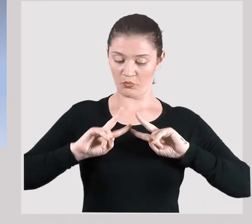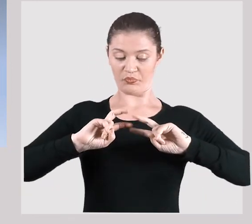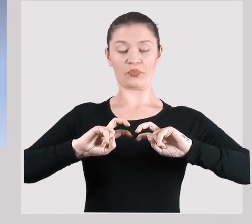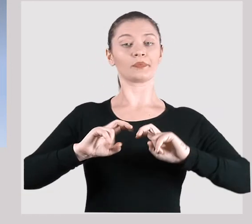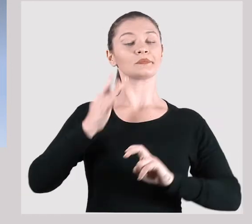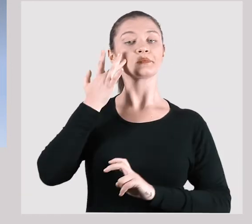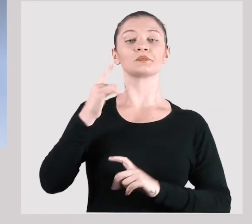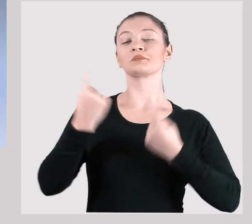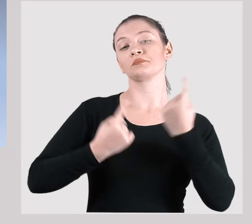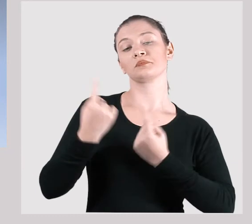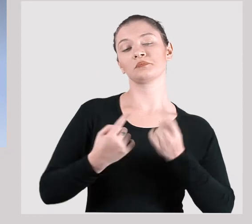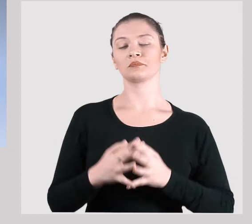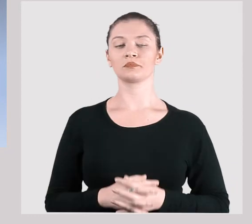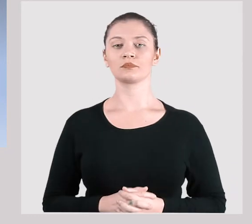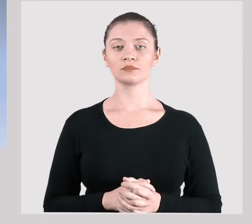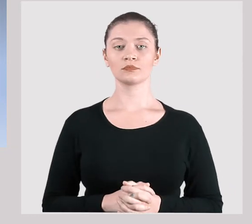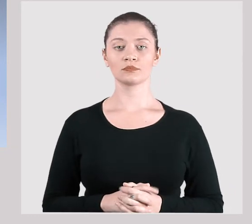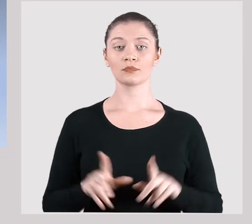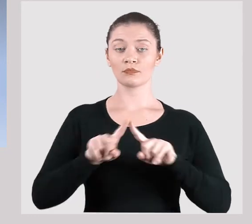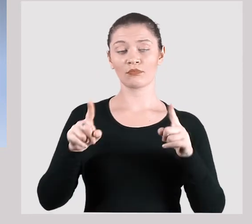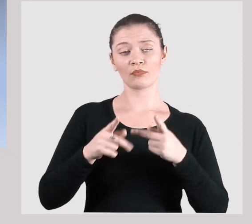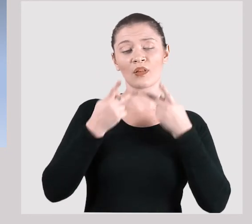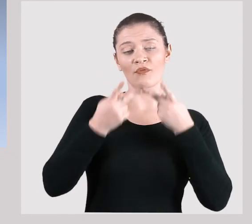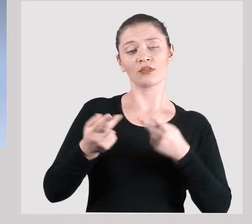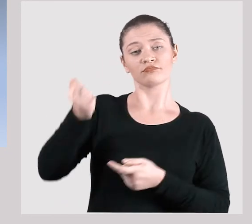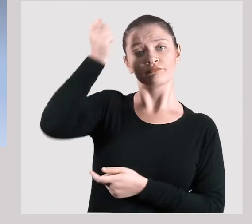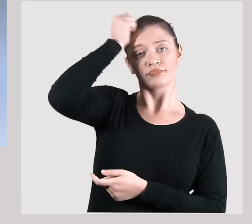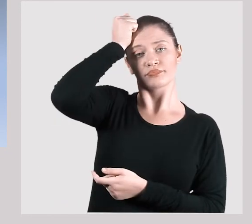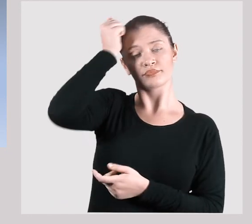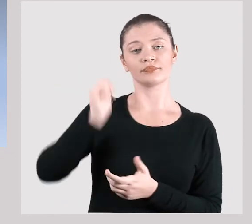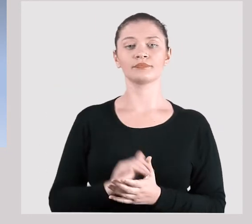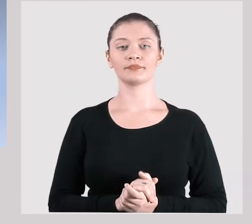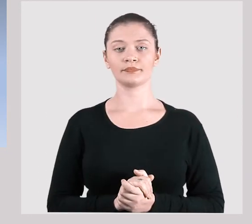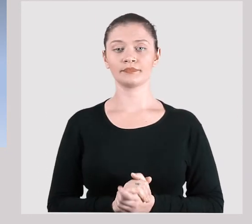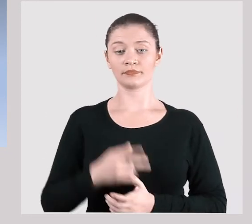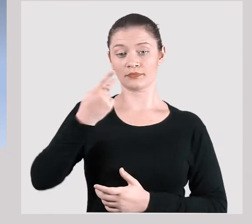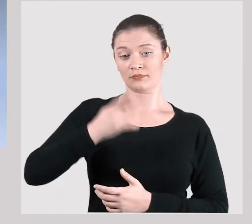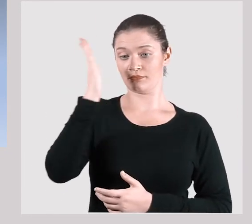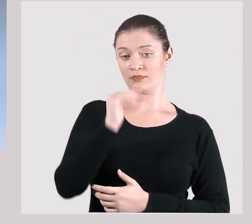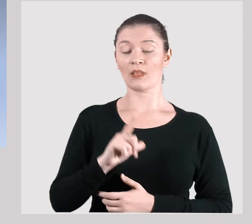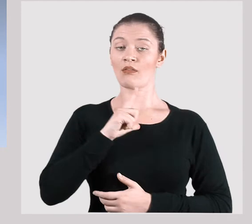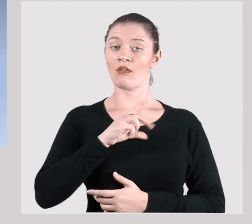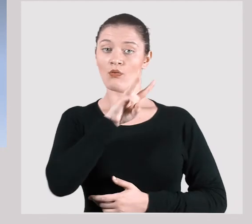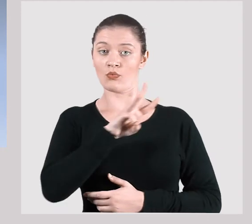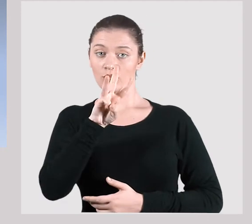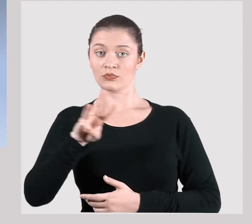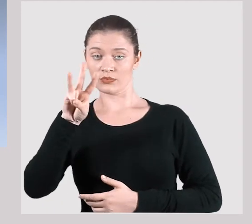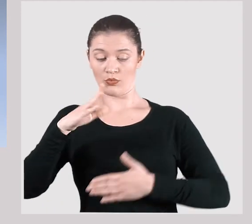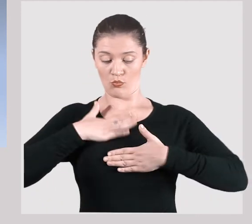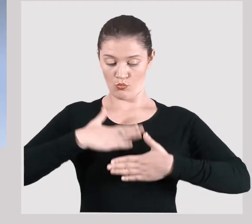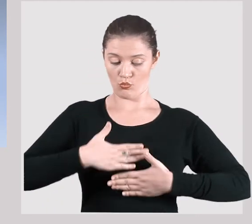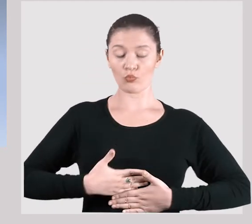né? Mas o certo é que ela disse que ela se arrependeu. Aqui no Brasil a gente tem esse site que é excelente, que é o No Corpo Certo,